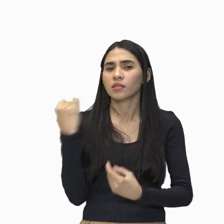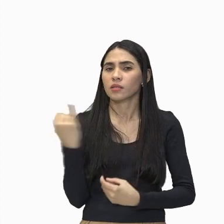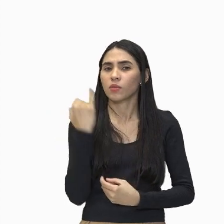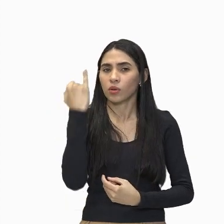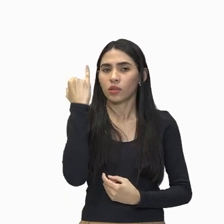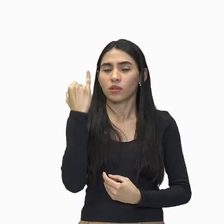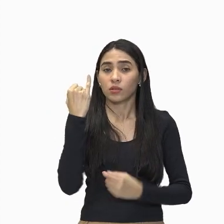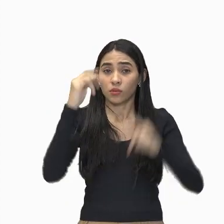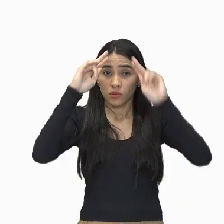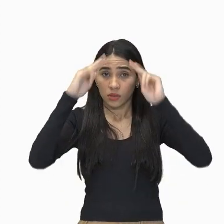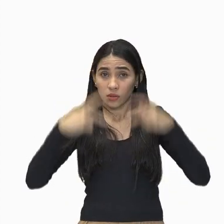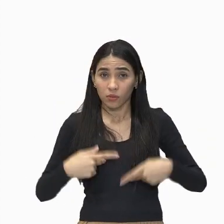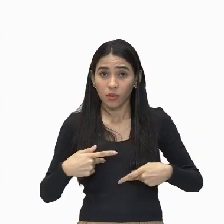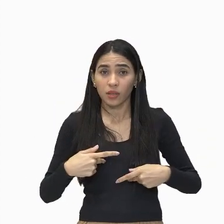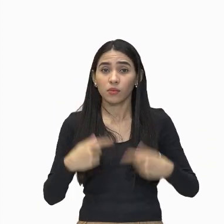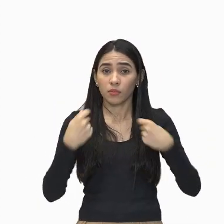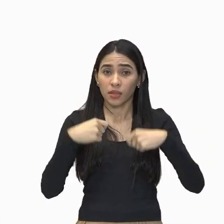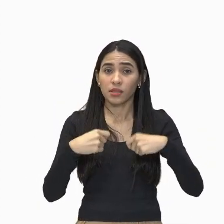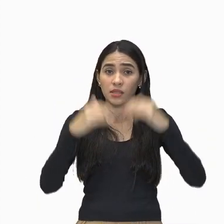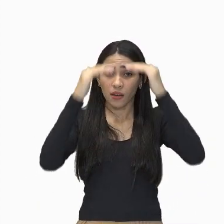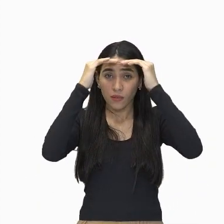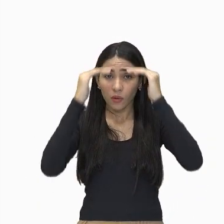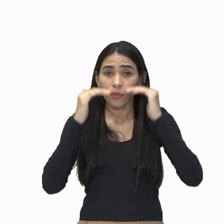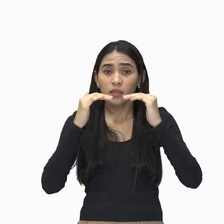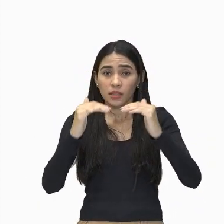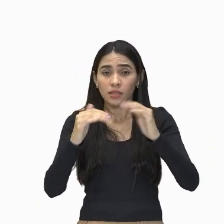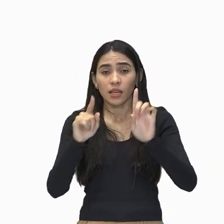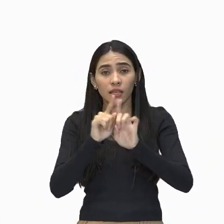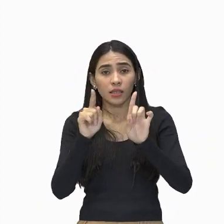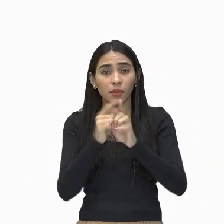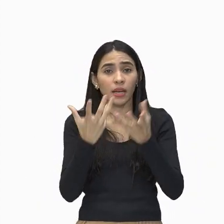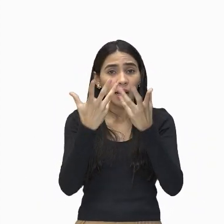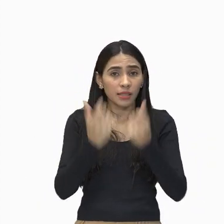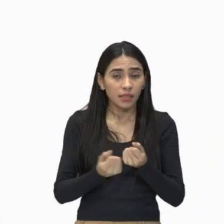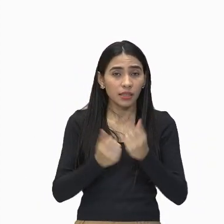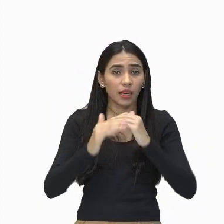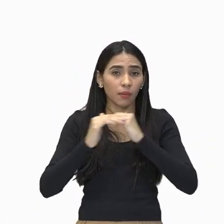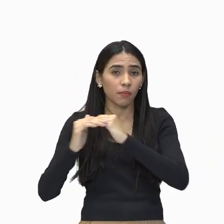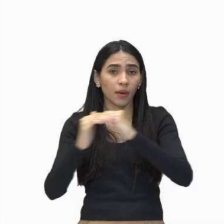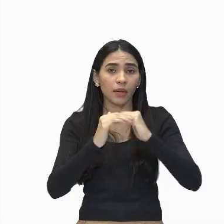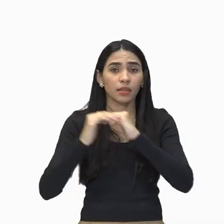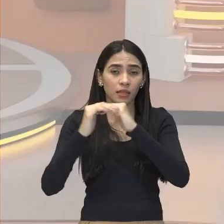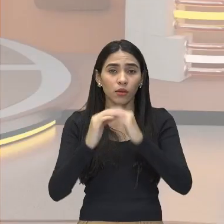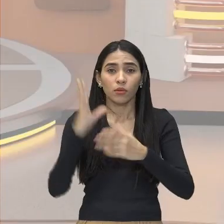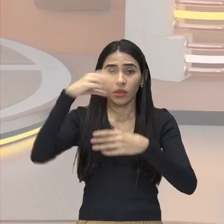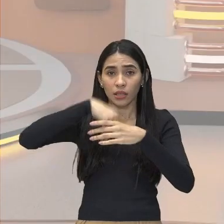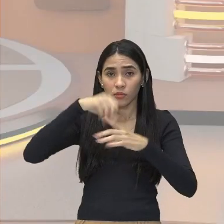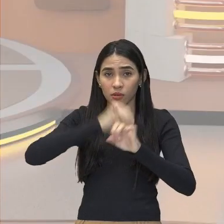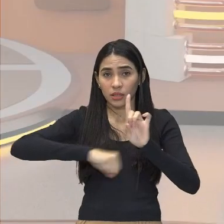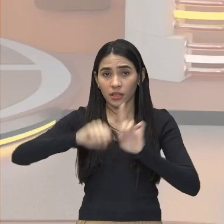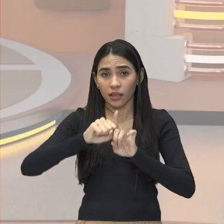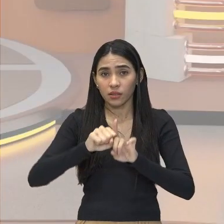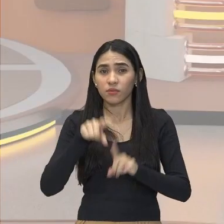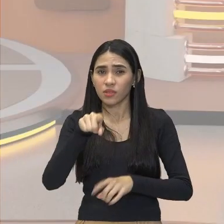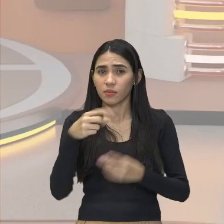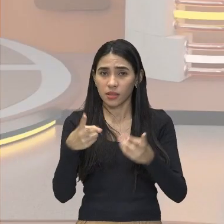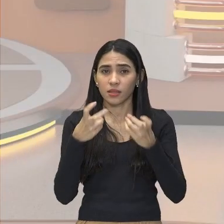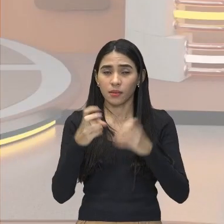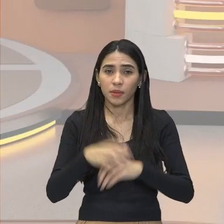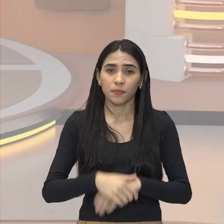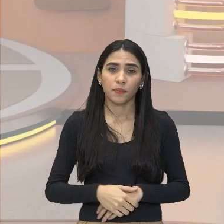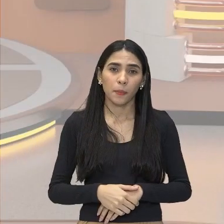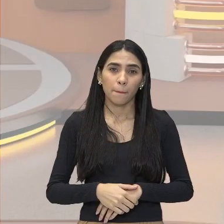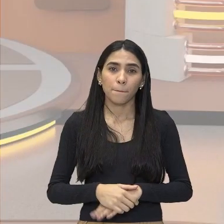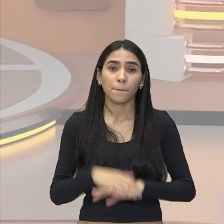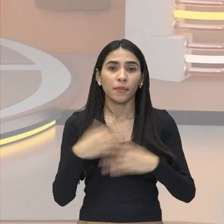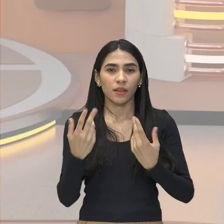indivíduo se adequasse à sociedade onde estava inserido. Vocês estão percebendo? Vocês